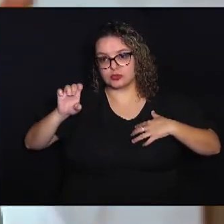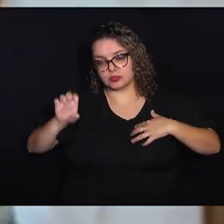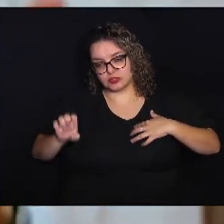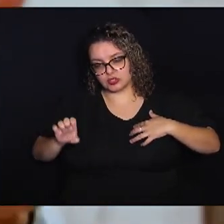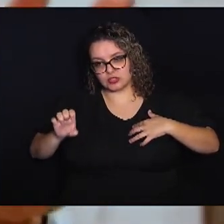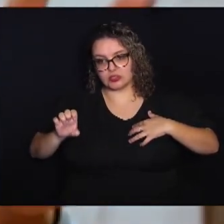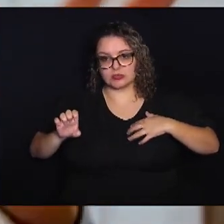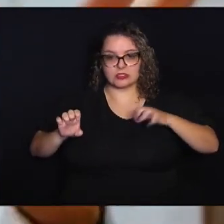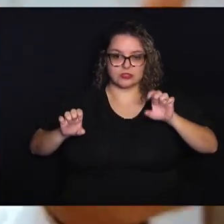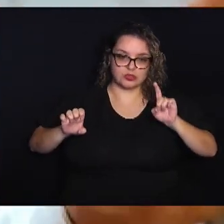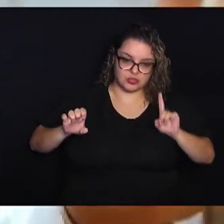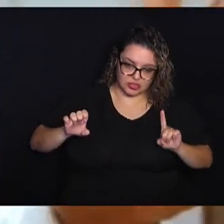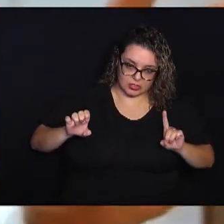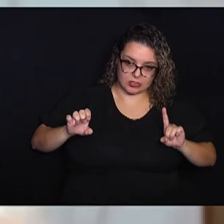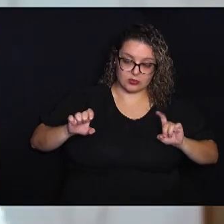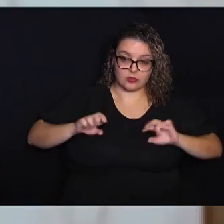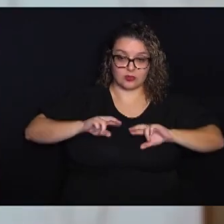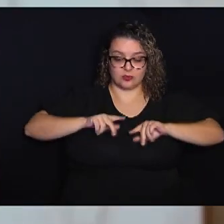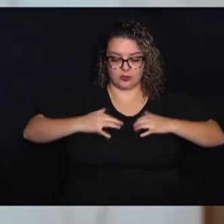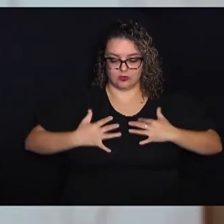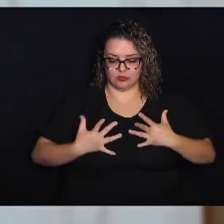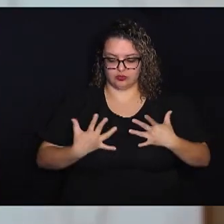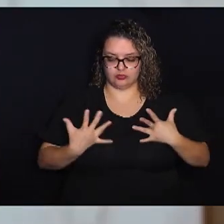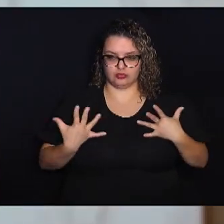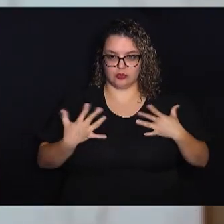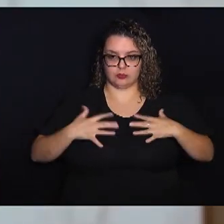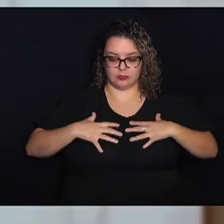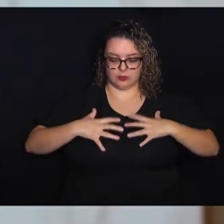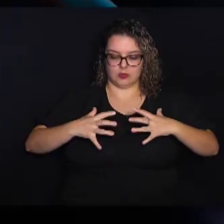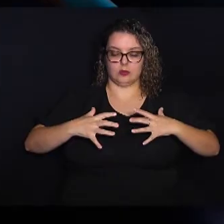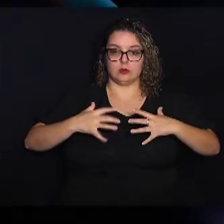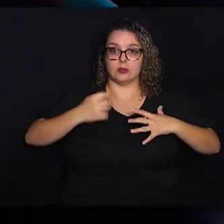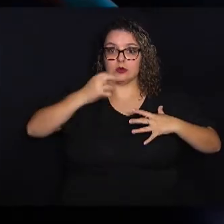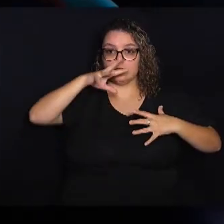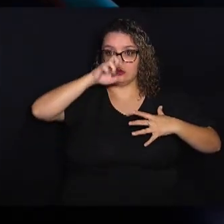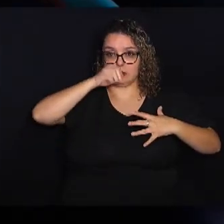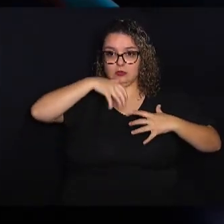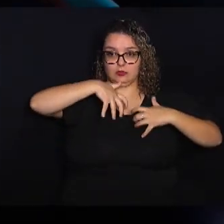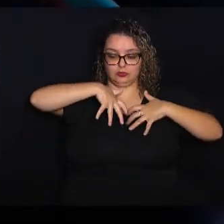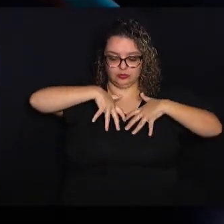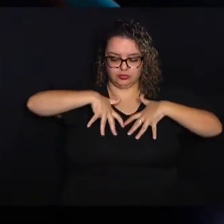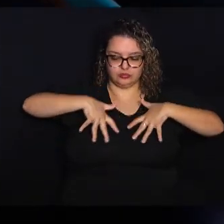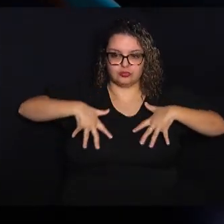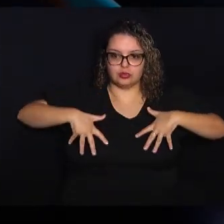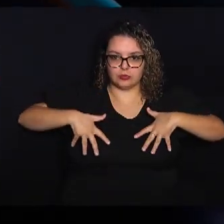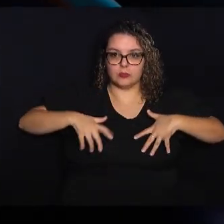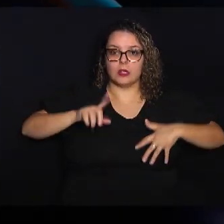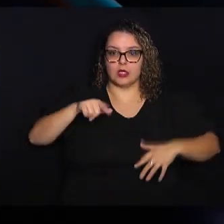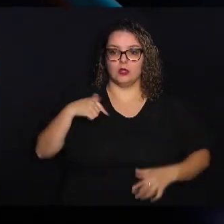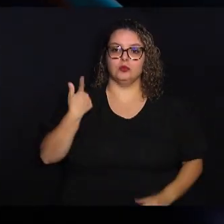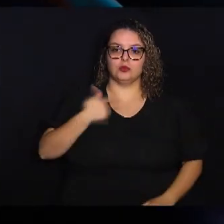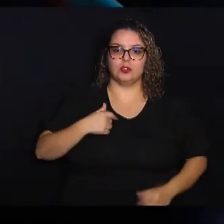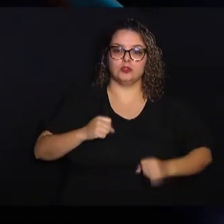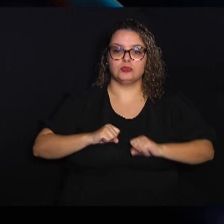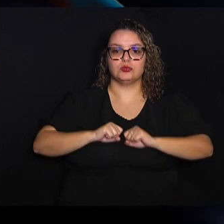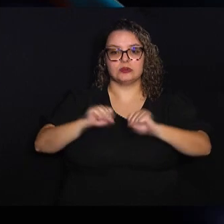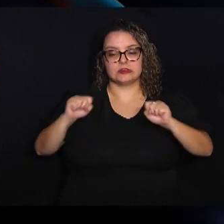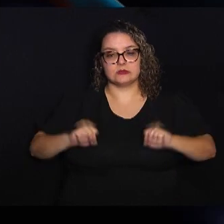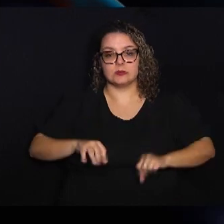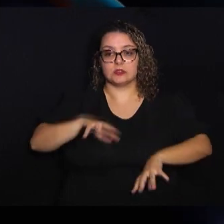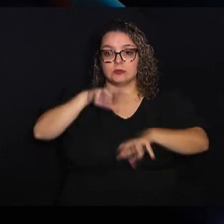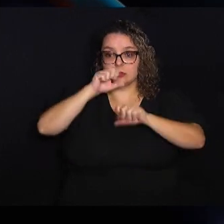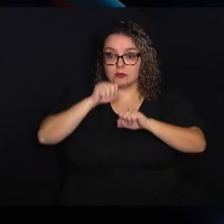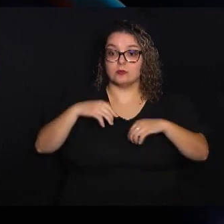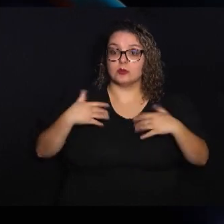esquerdo, e essas várias ramificações onde vai passar o ar. Então, essa é o nosso sistema respiratório, composto,